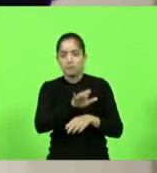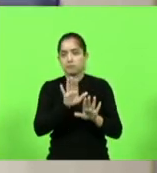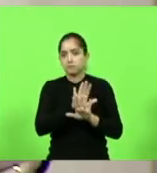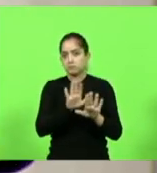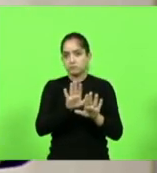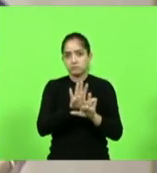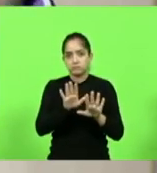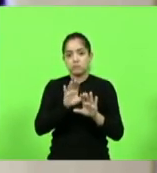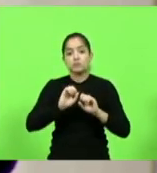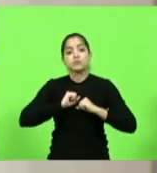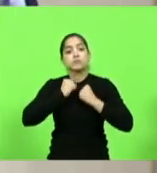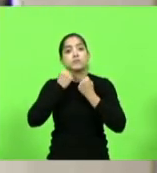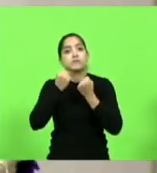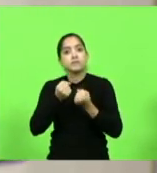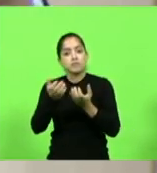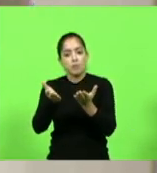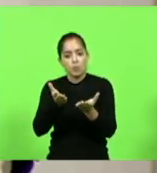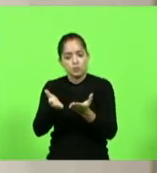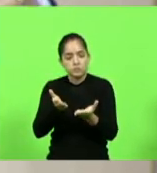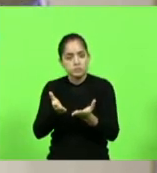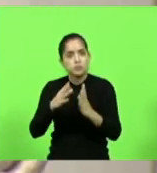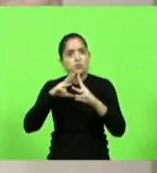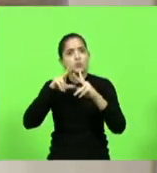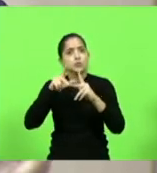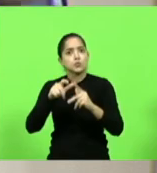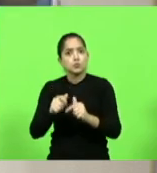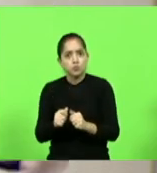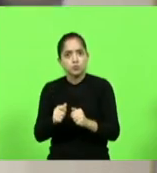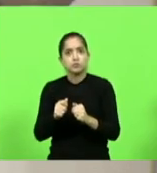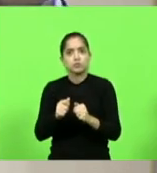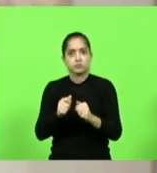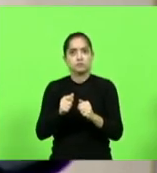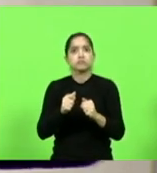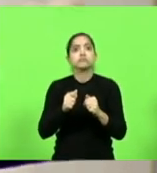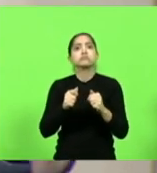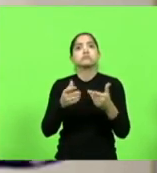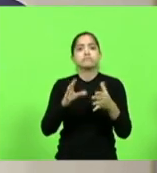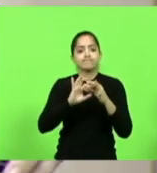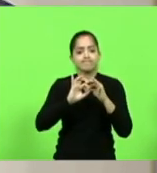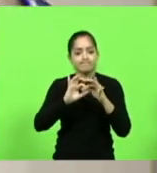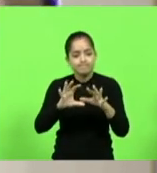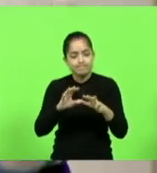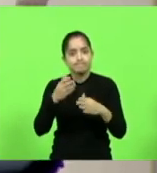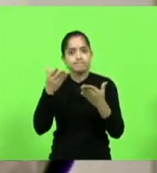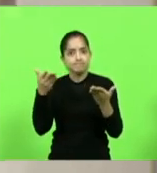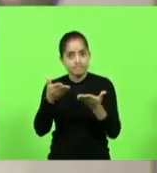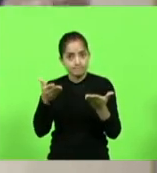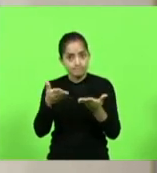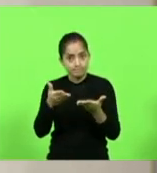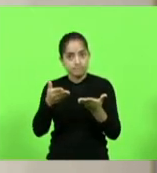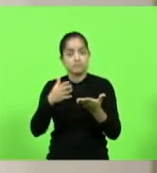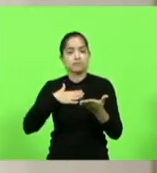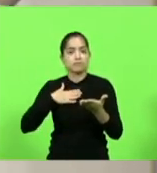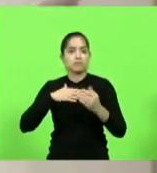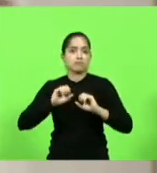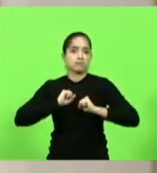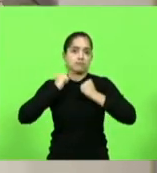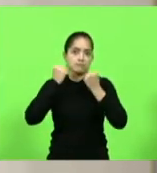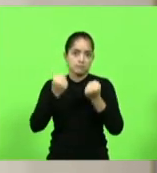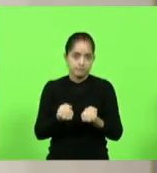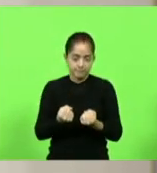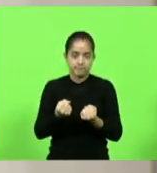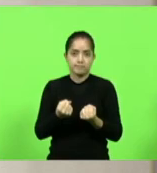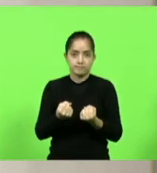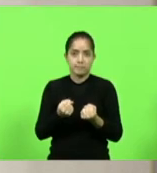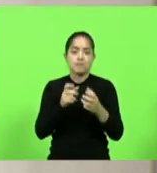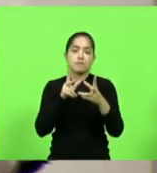a concessão. E tudo que possa ser concessionado em Santa Catarina terá minha defesa, assim como tem